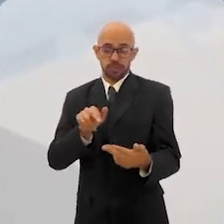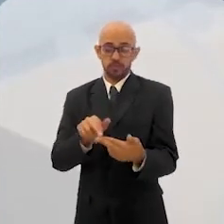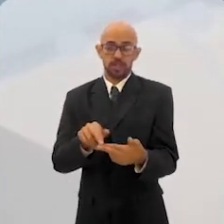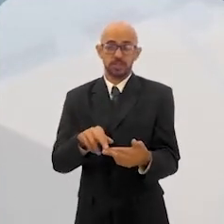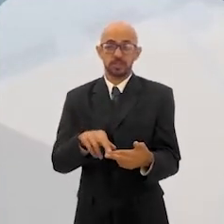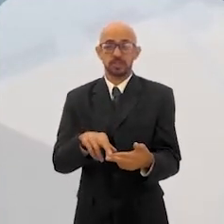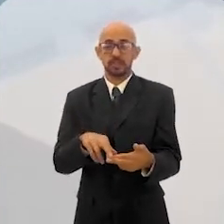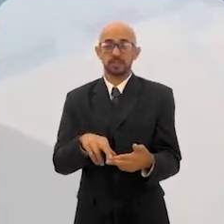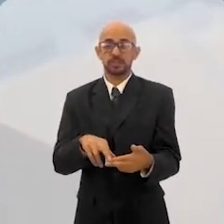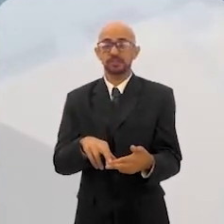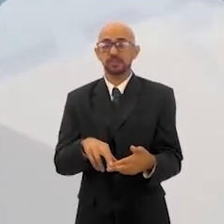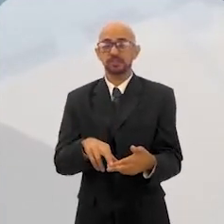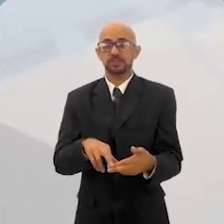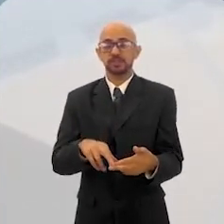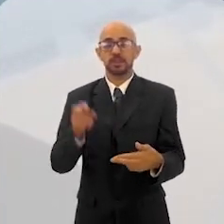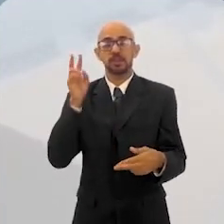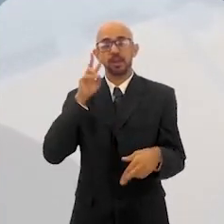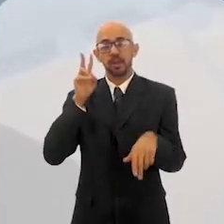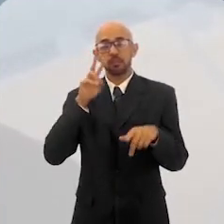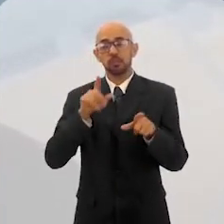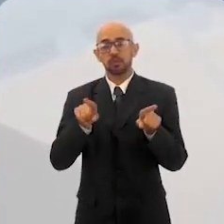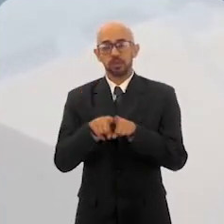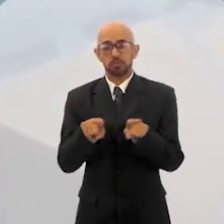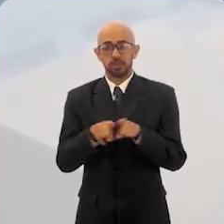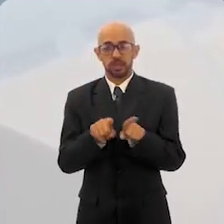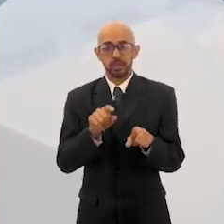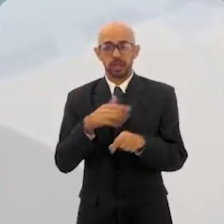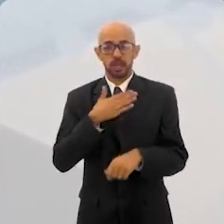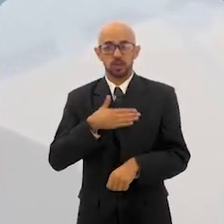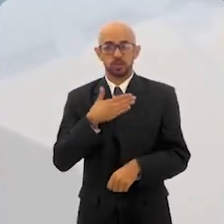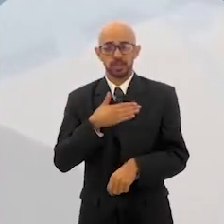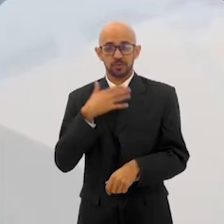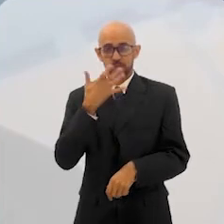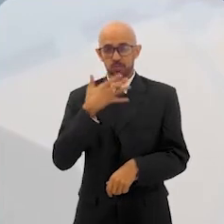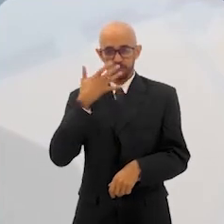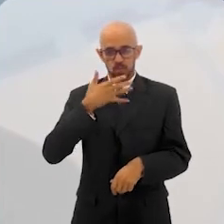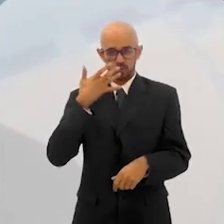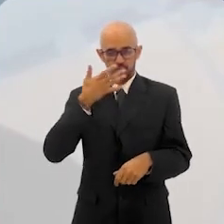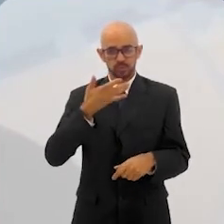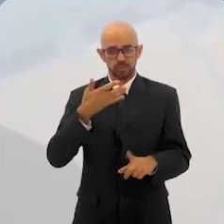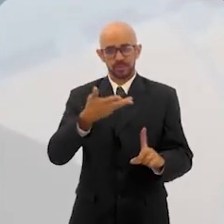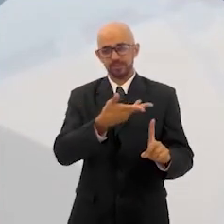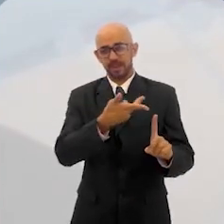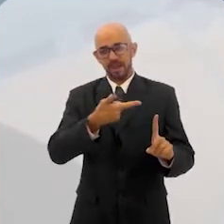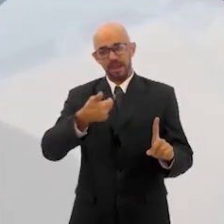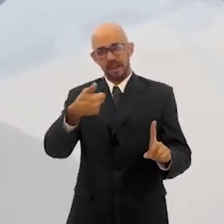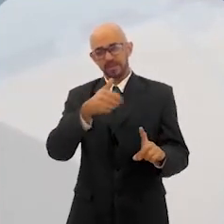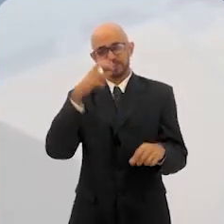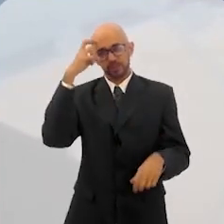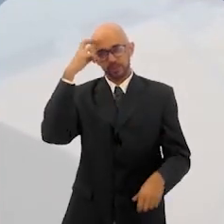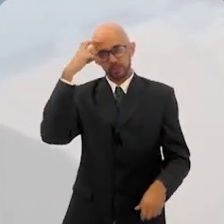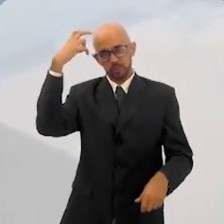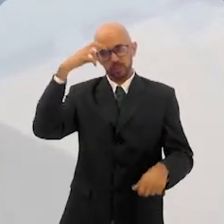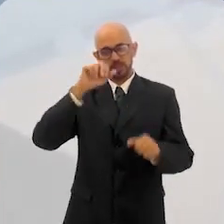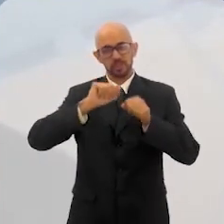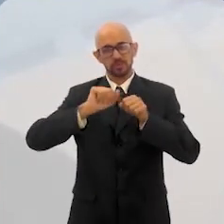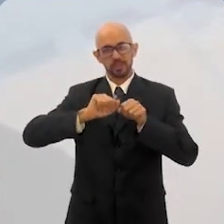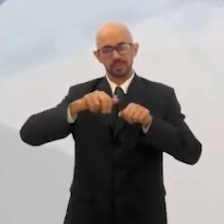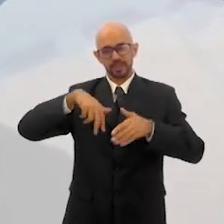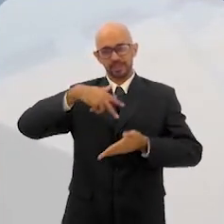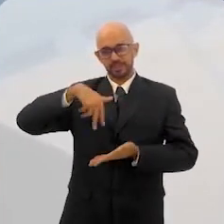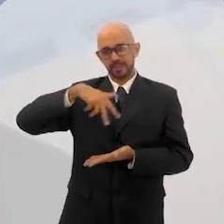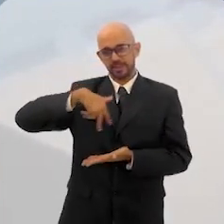referência e eu lembro que ela gostava de música, de arte, de cultura, né? Então, a gente fazia